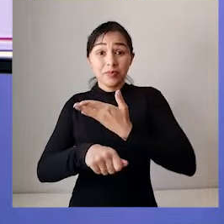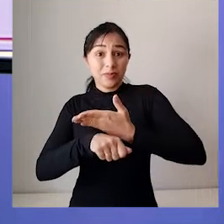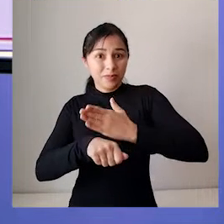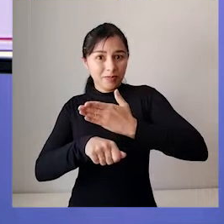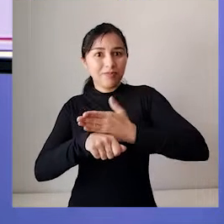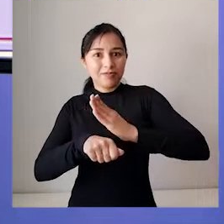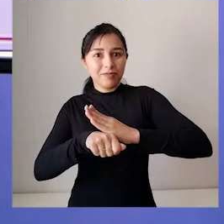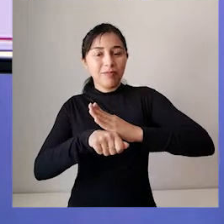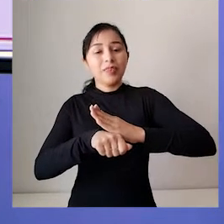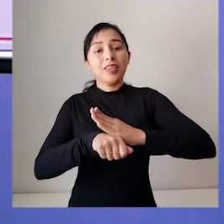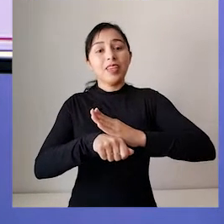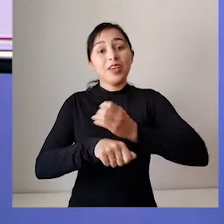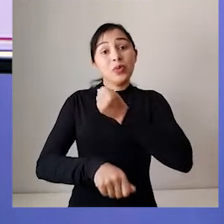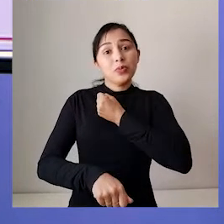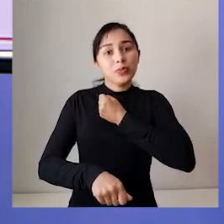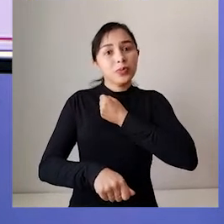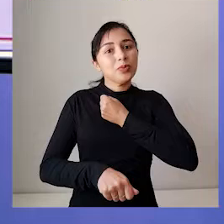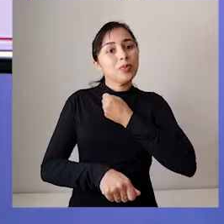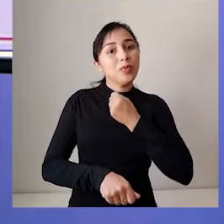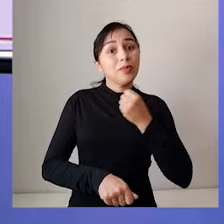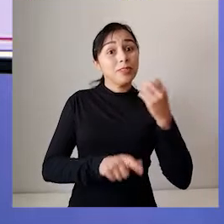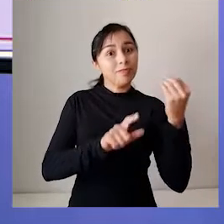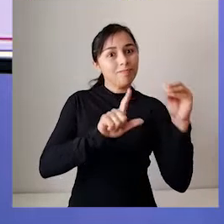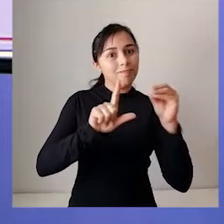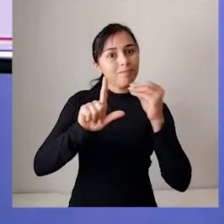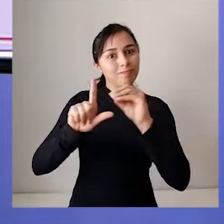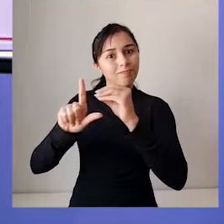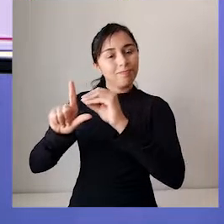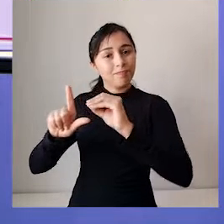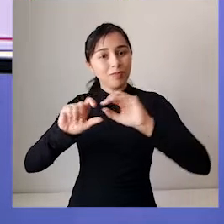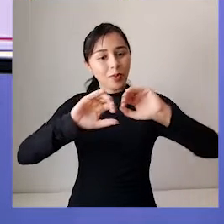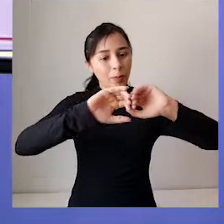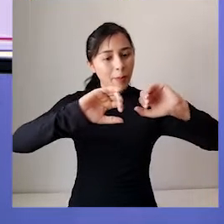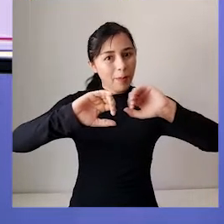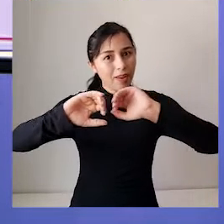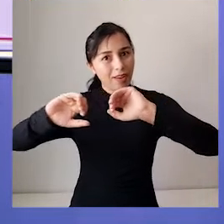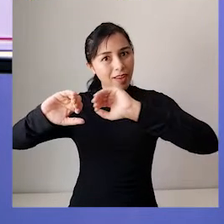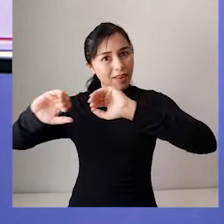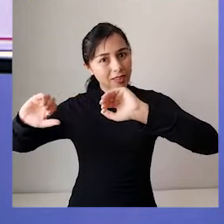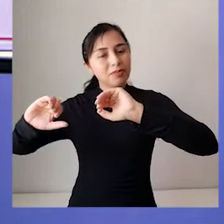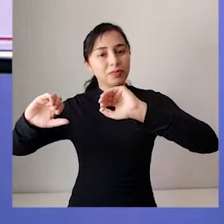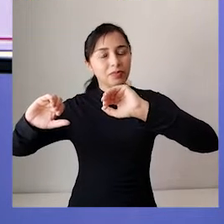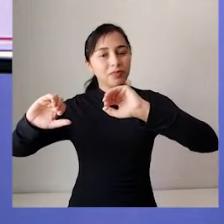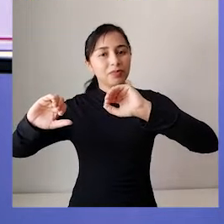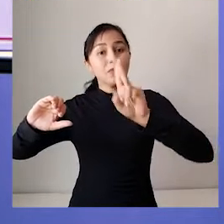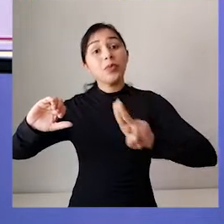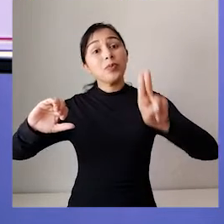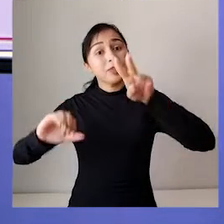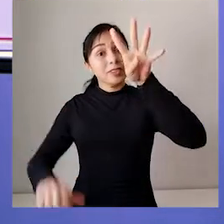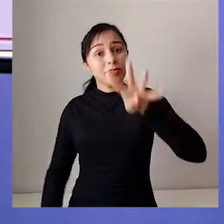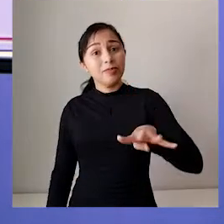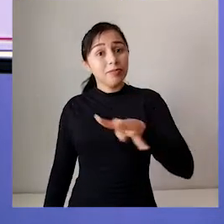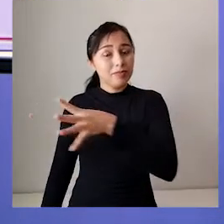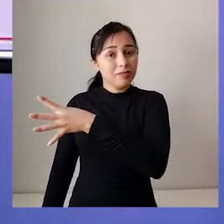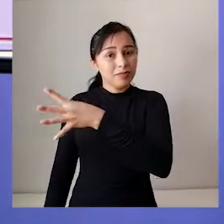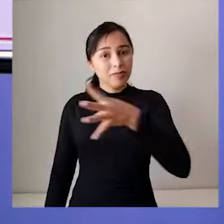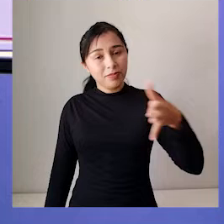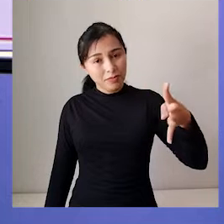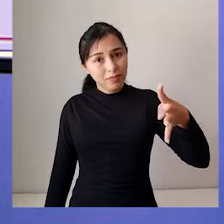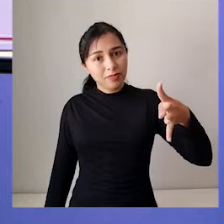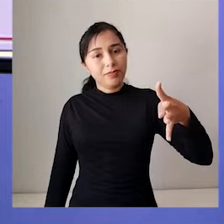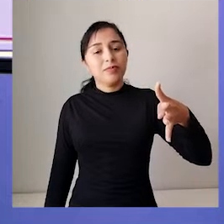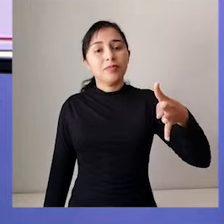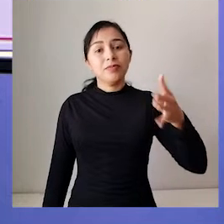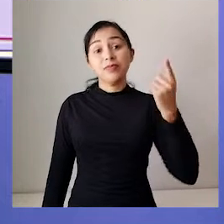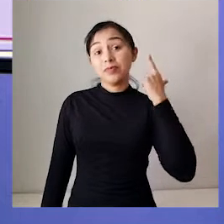a distribuição dos algarismos nessa tabela de ordens e classes e vamos, a partir dessa